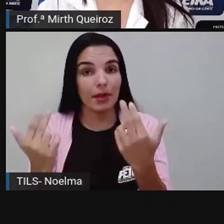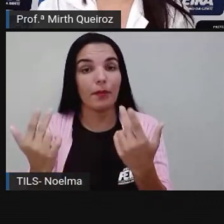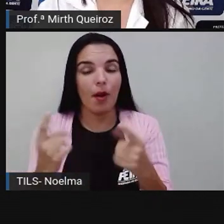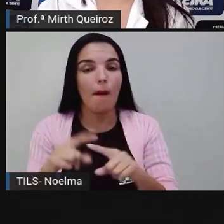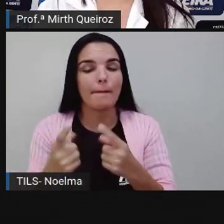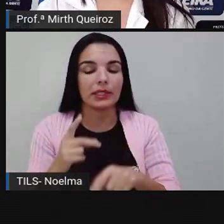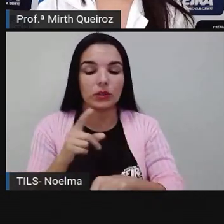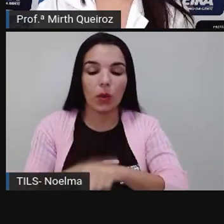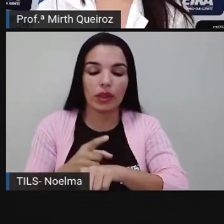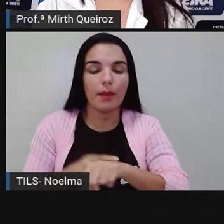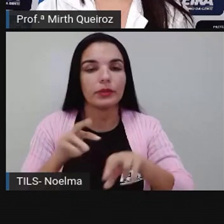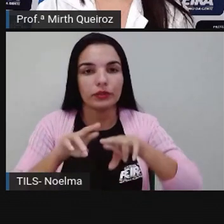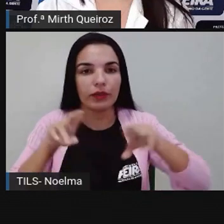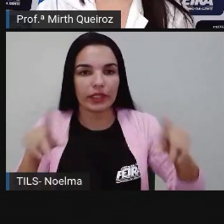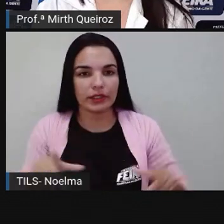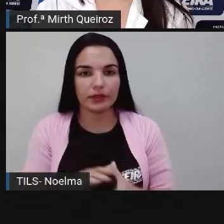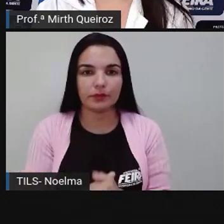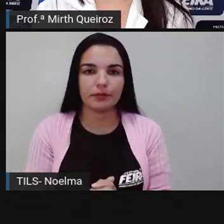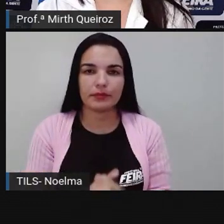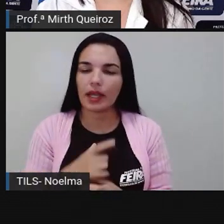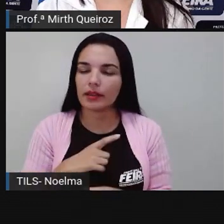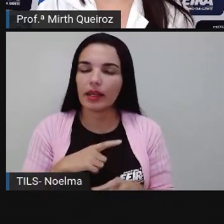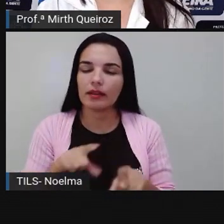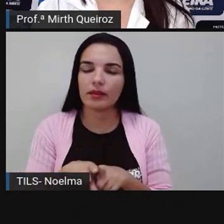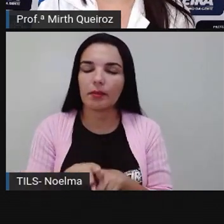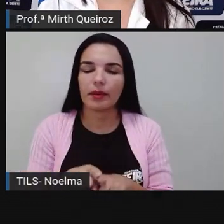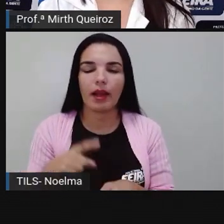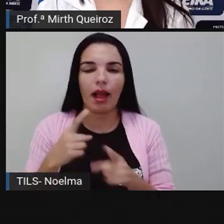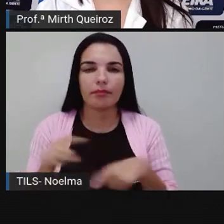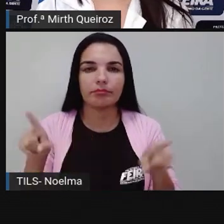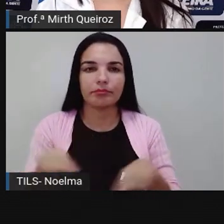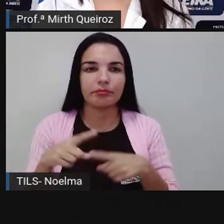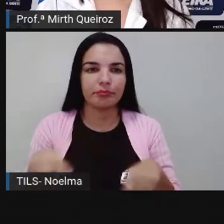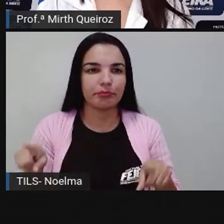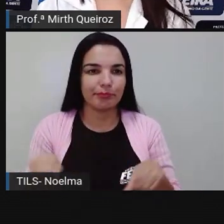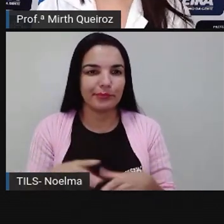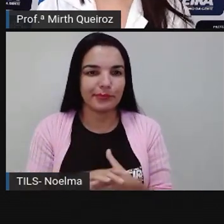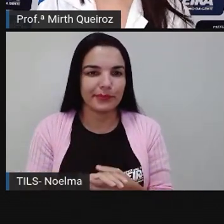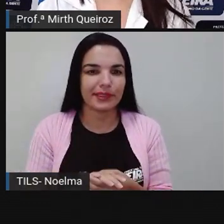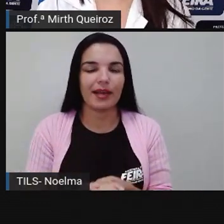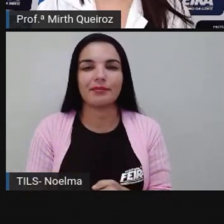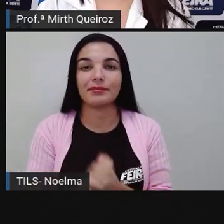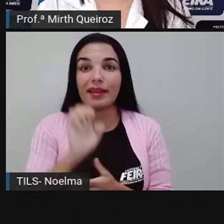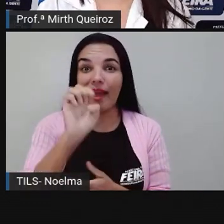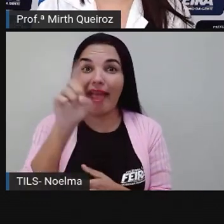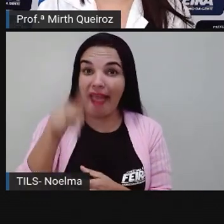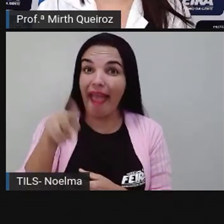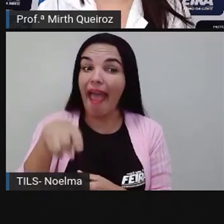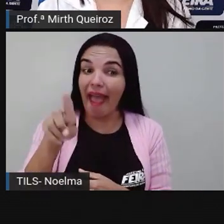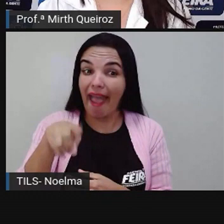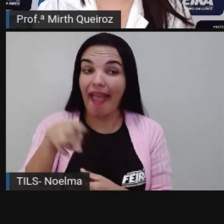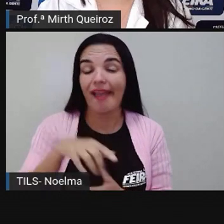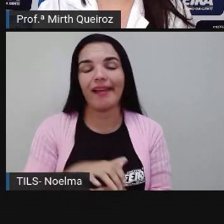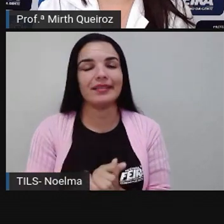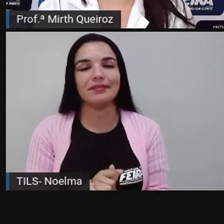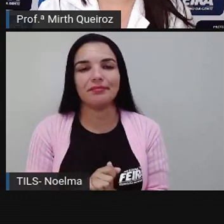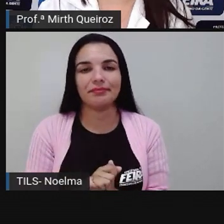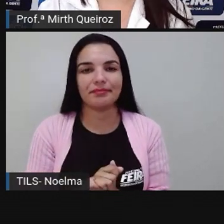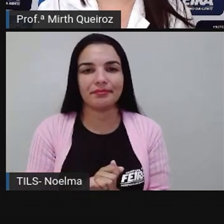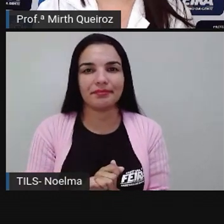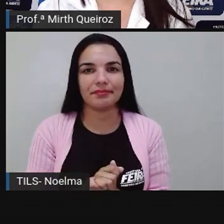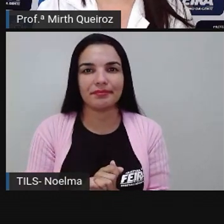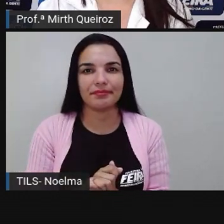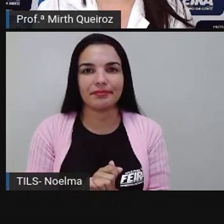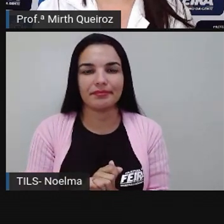verbo fazer. Apareceram aí também na música o é e o sou, que indicação ser, que